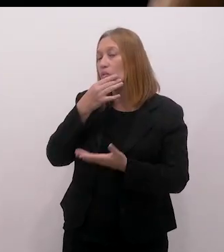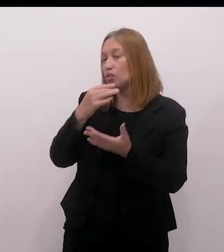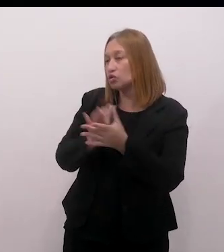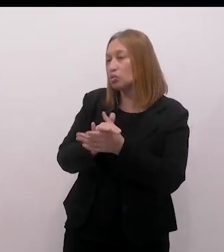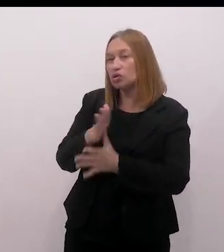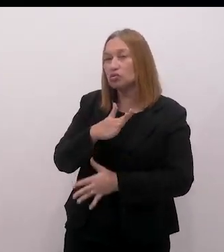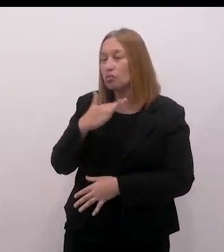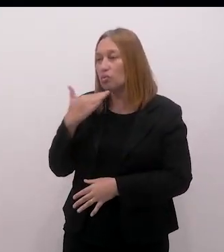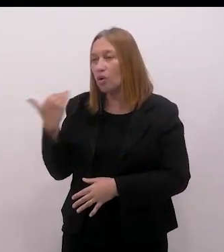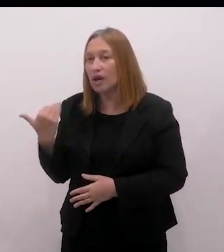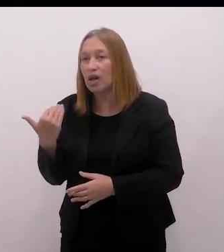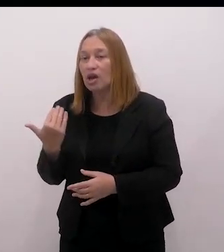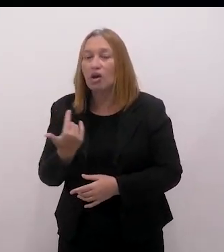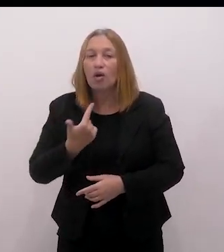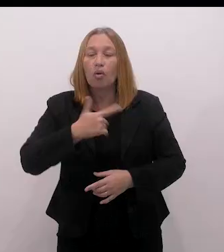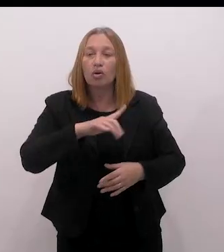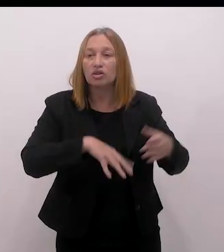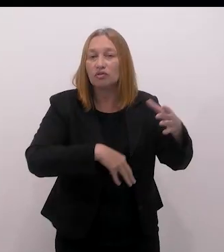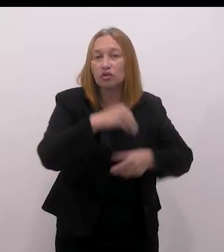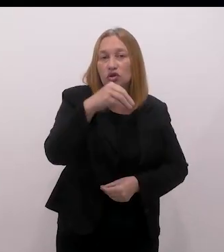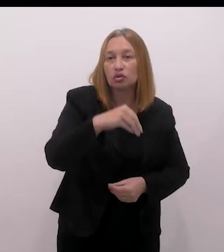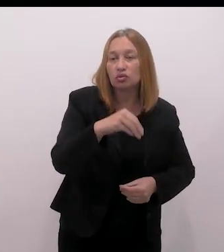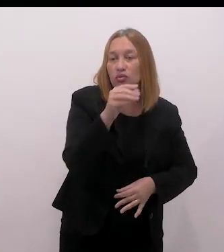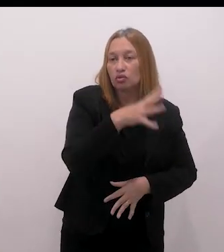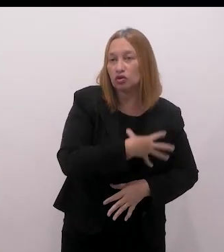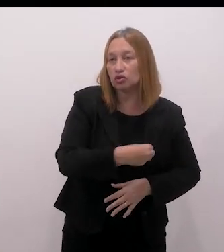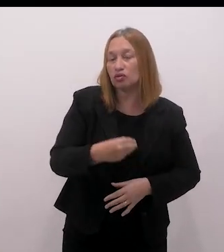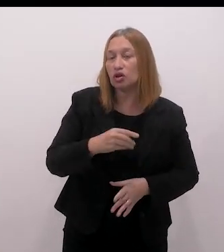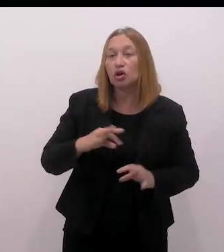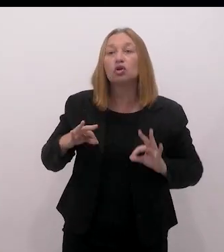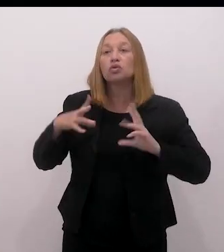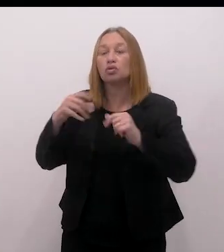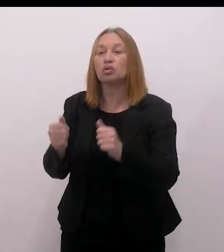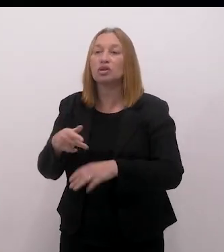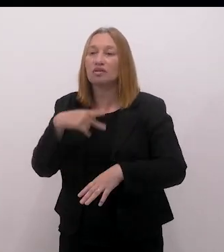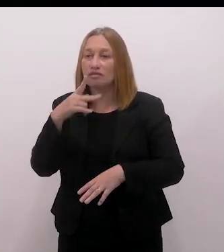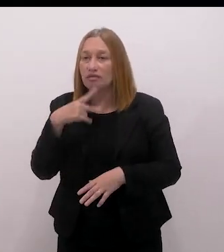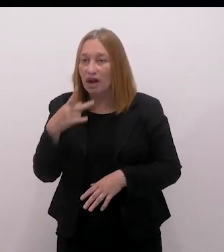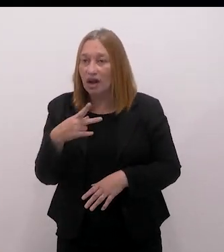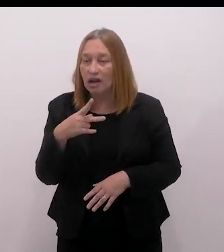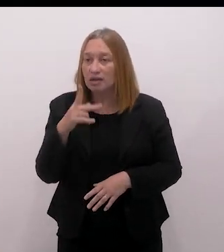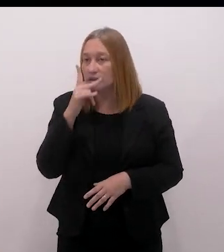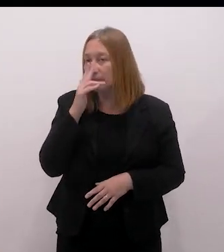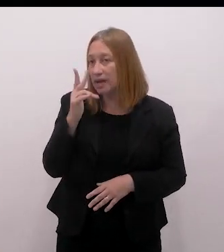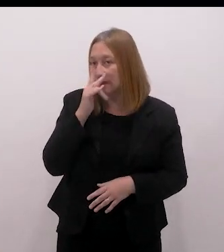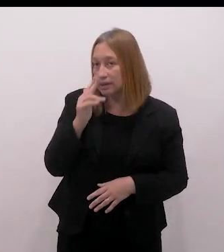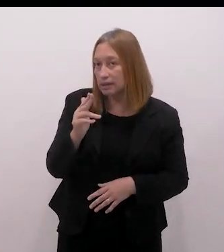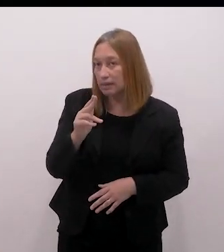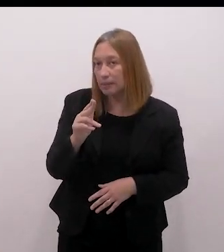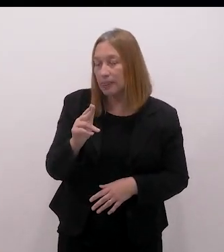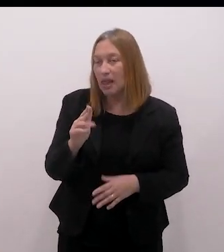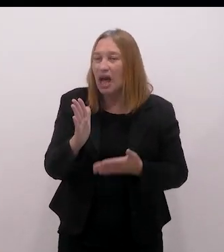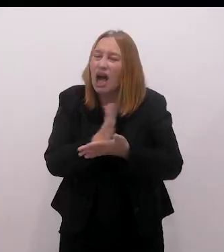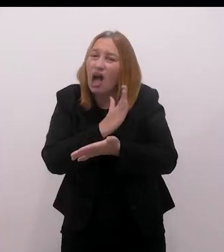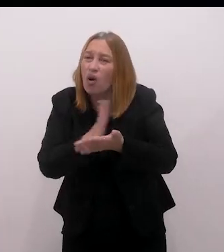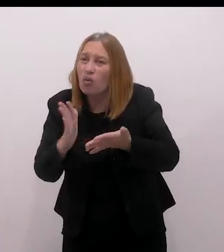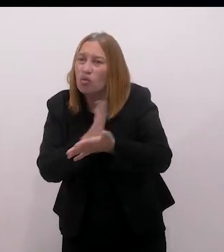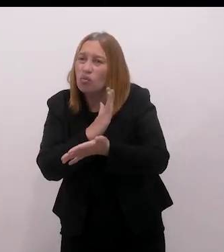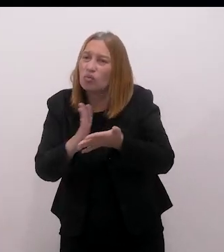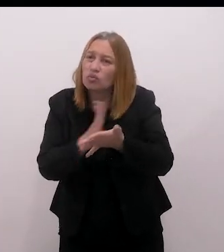frente, gente que o marido ameaçou matar, que fugiu com as crianças. Todas as situações a gente tinha falas